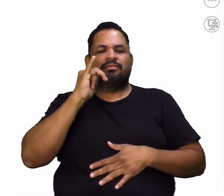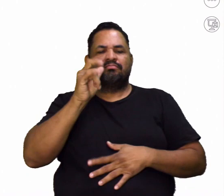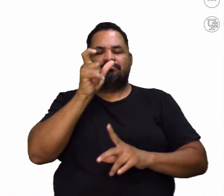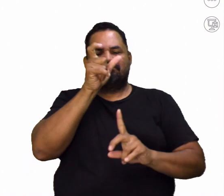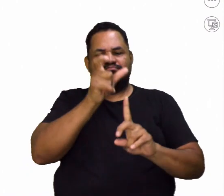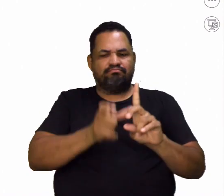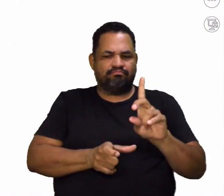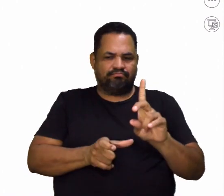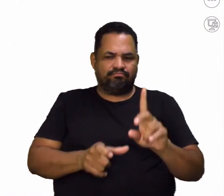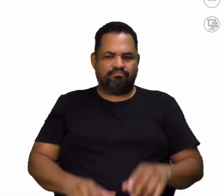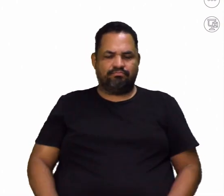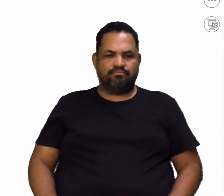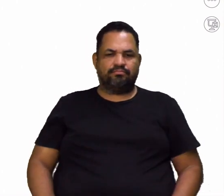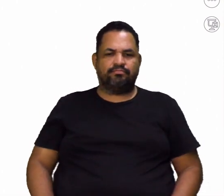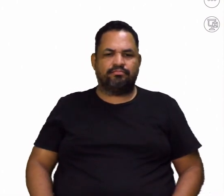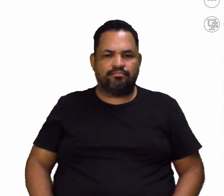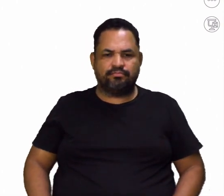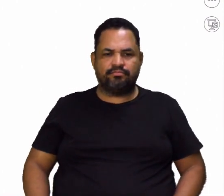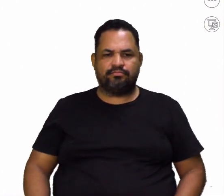narrador personagem